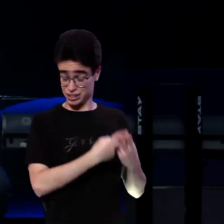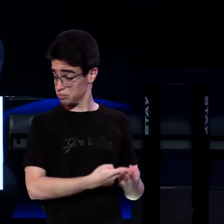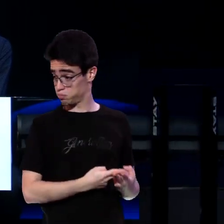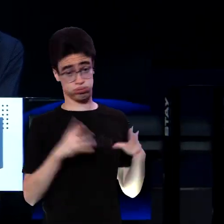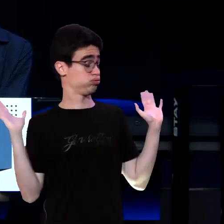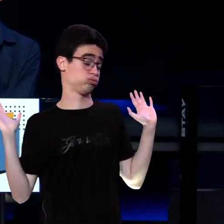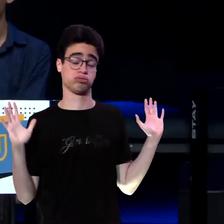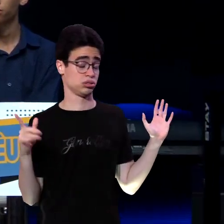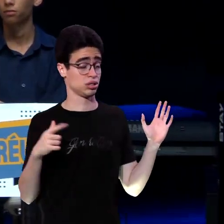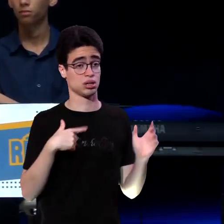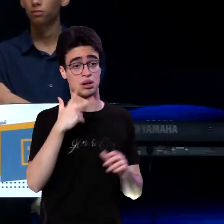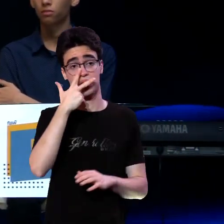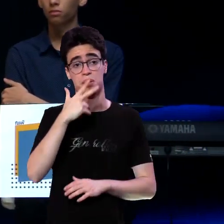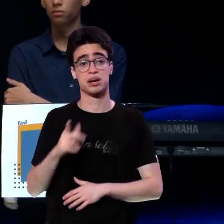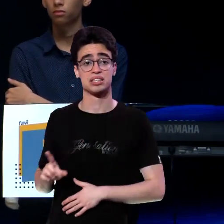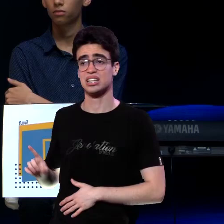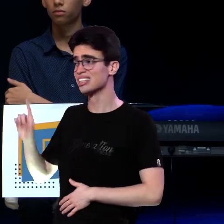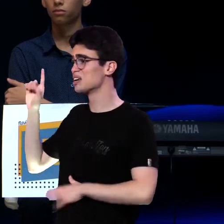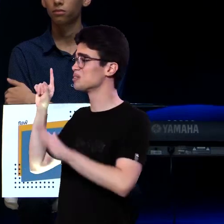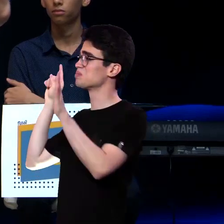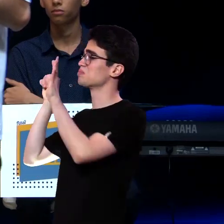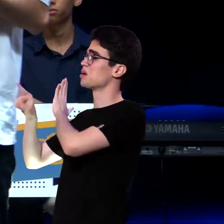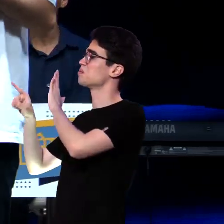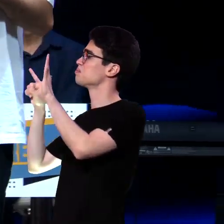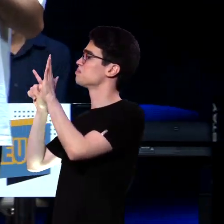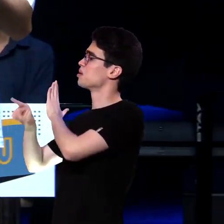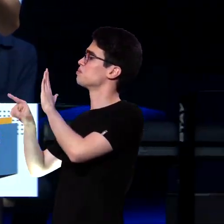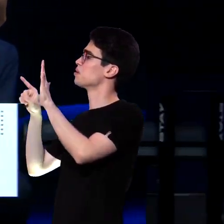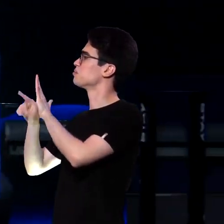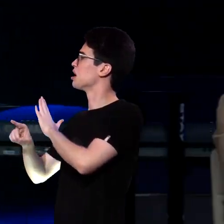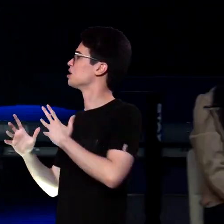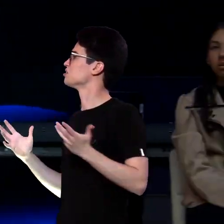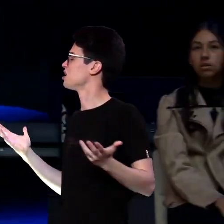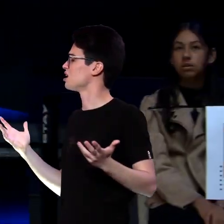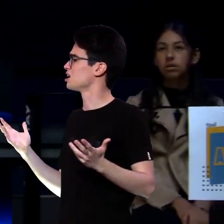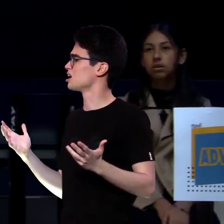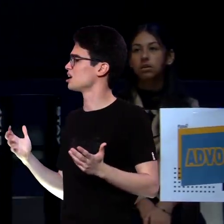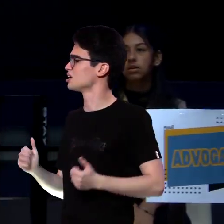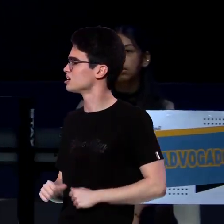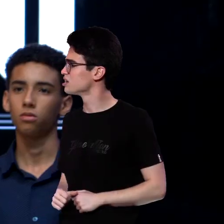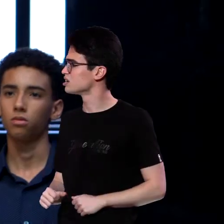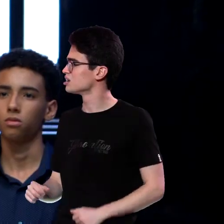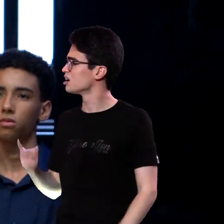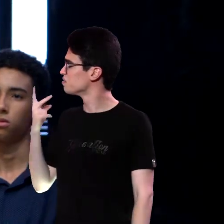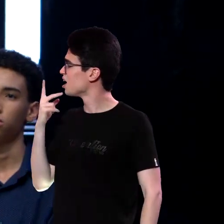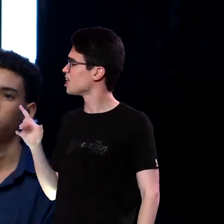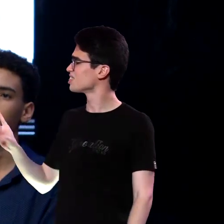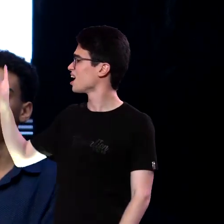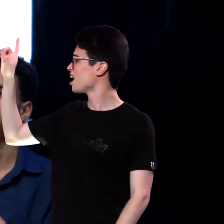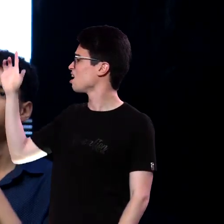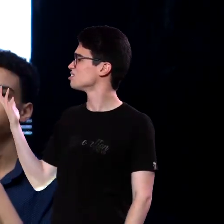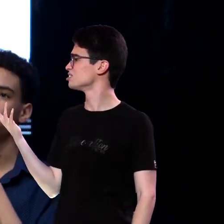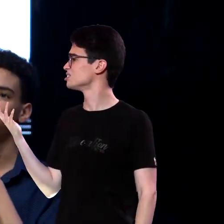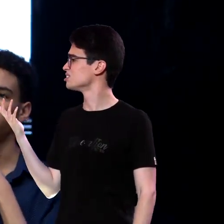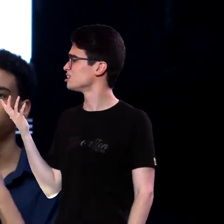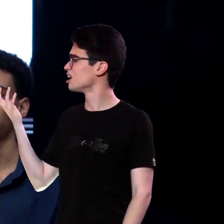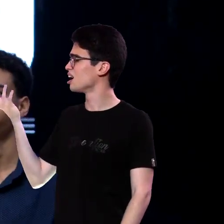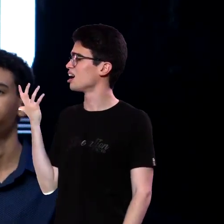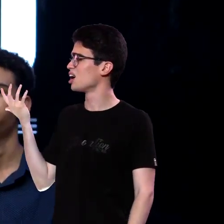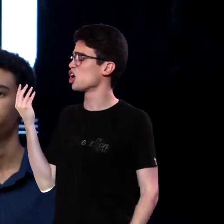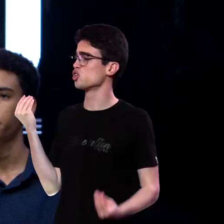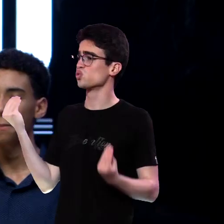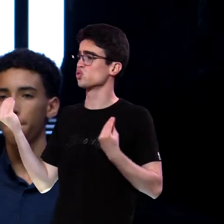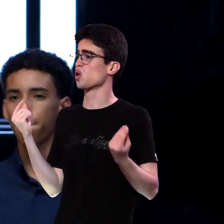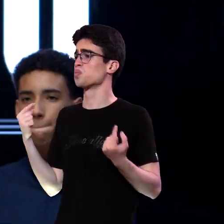começa a questionar a Deus. Ele começa a dizer, puxa, como é que eu,